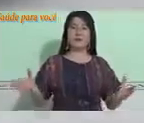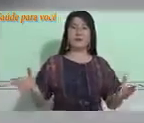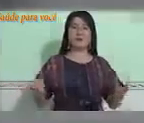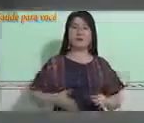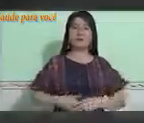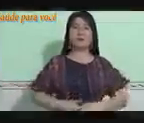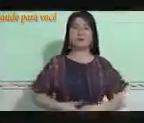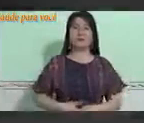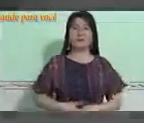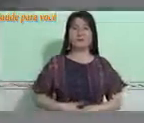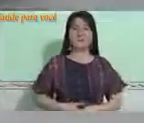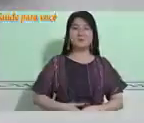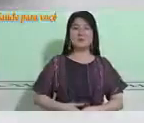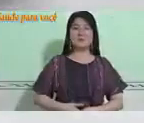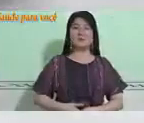QUANDOVOLTARA acento grave